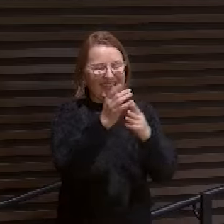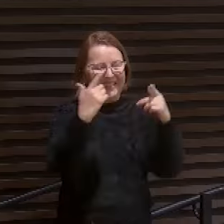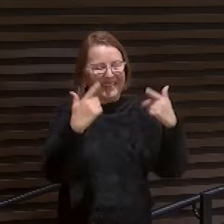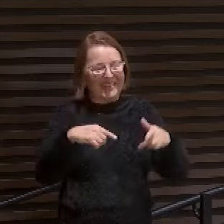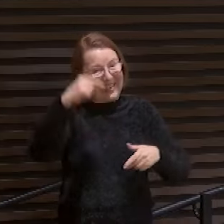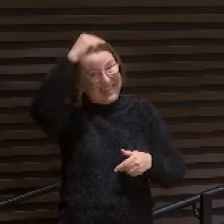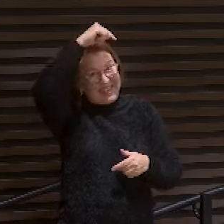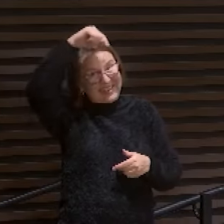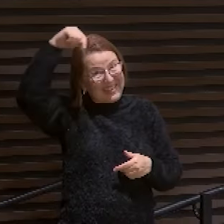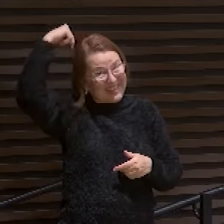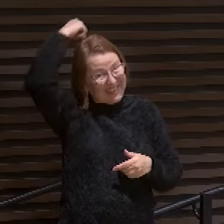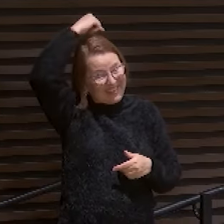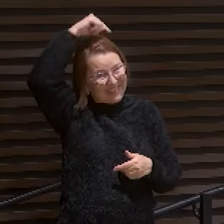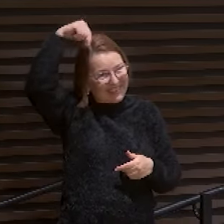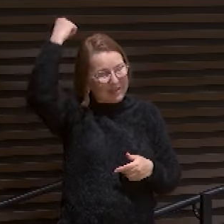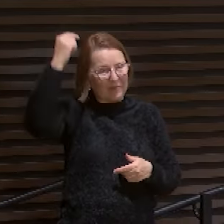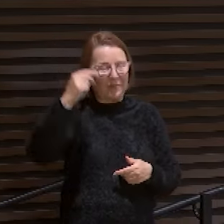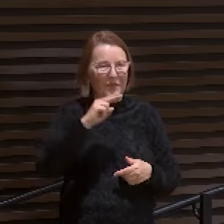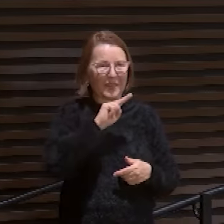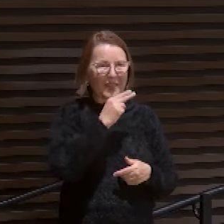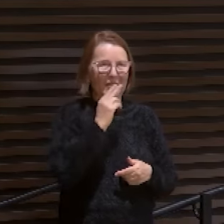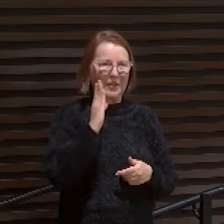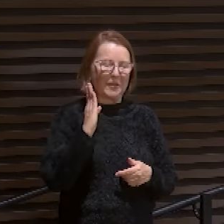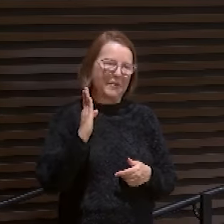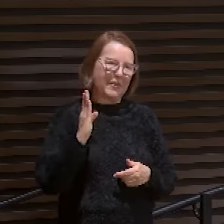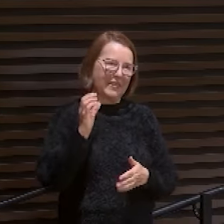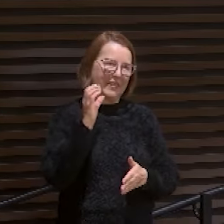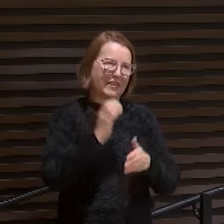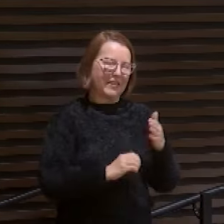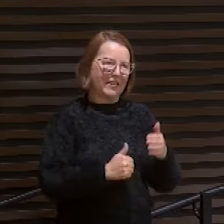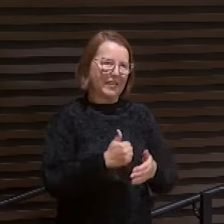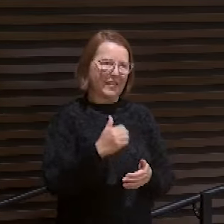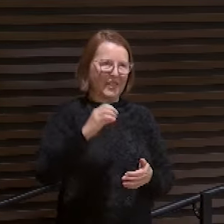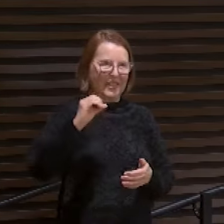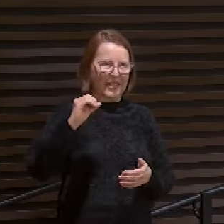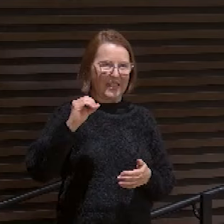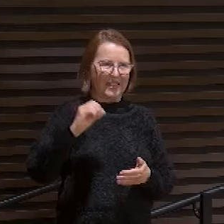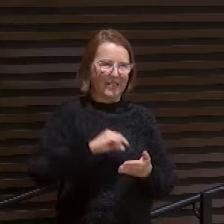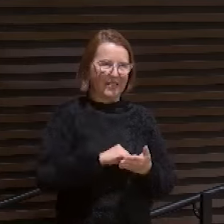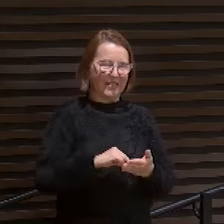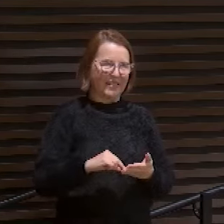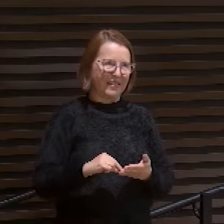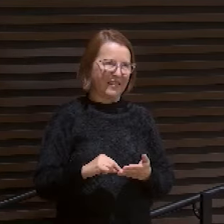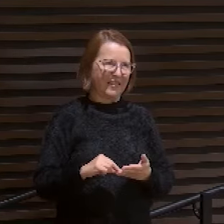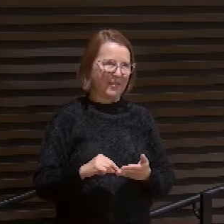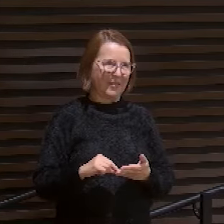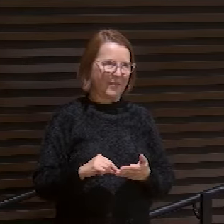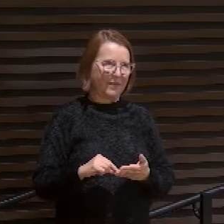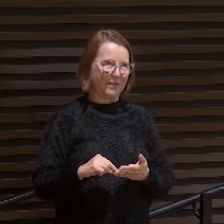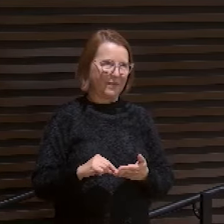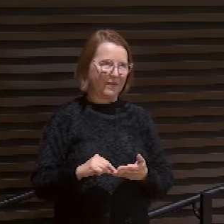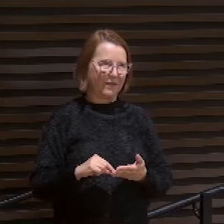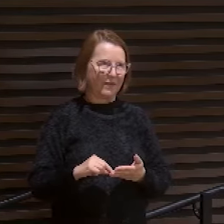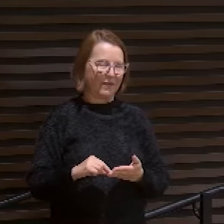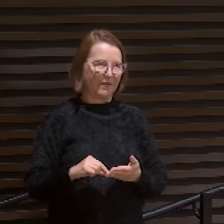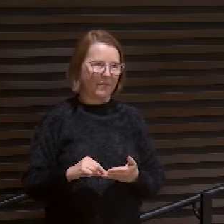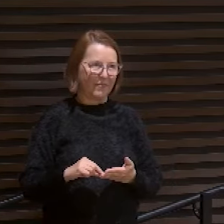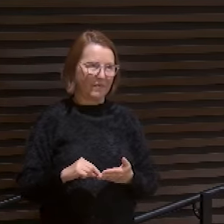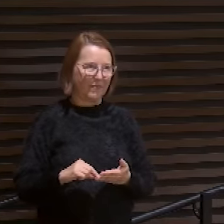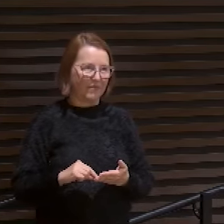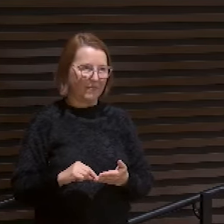Santos. Vamos ver Hebreus capítulo 10, versículos 19